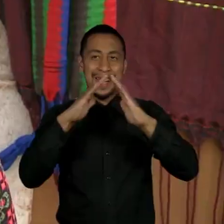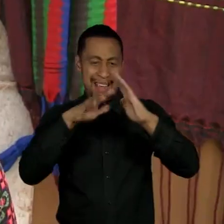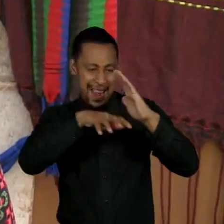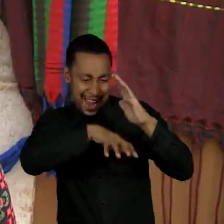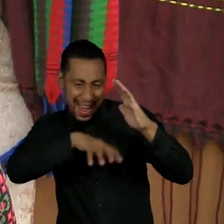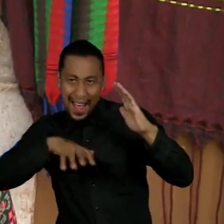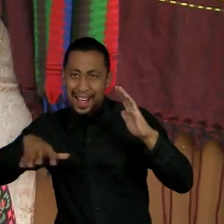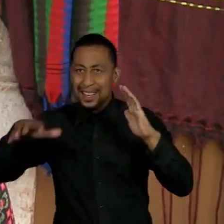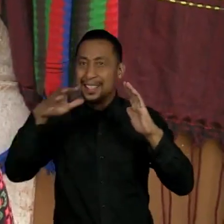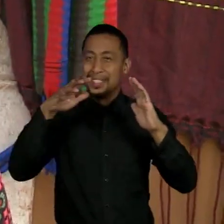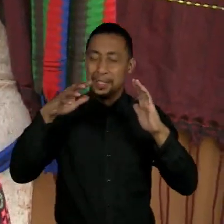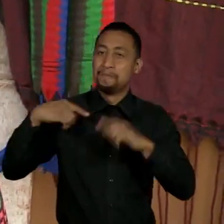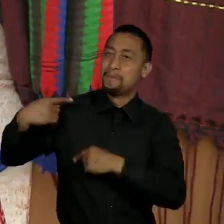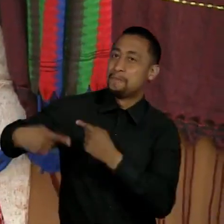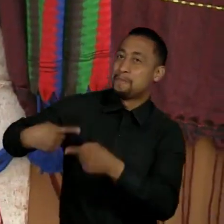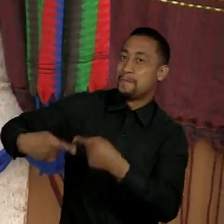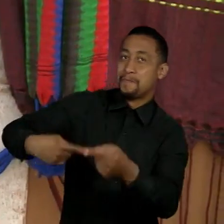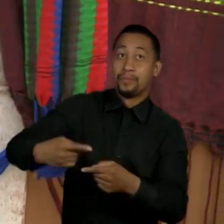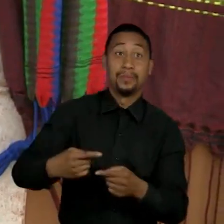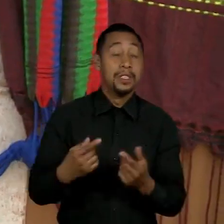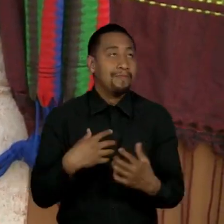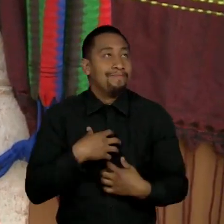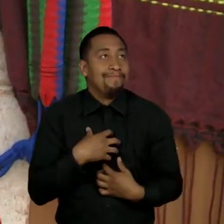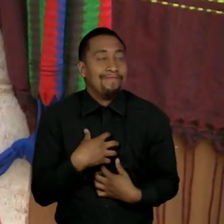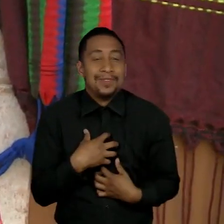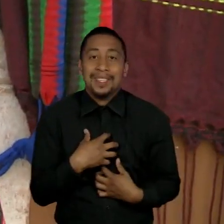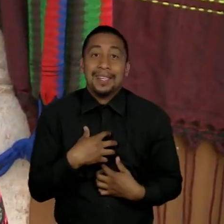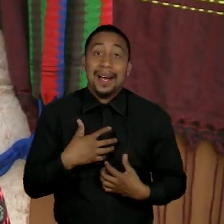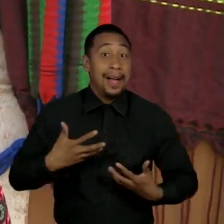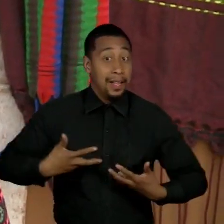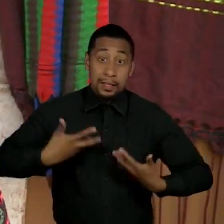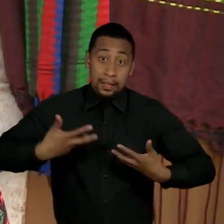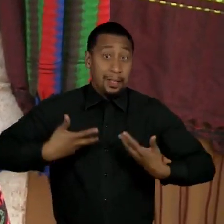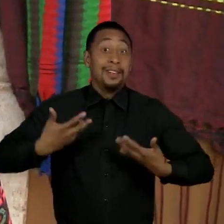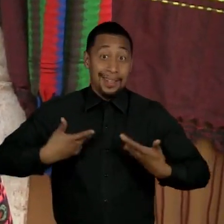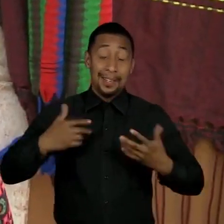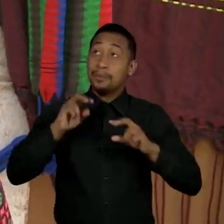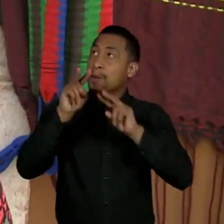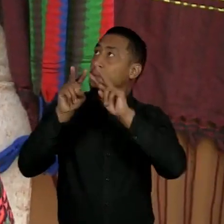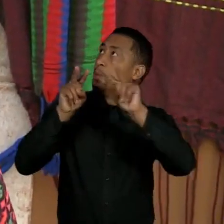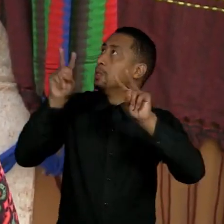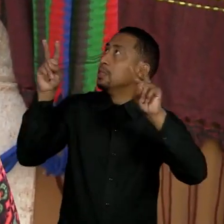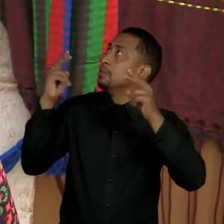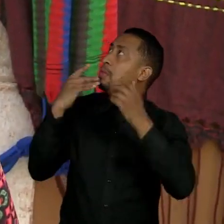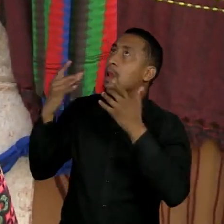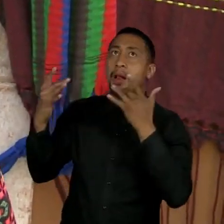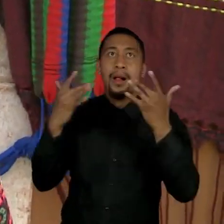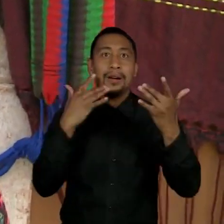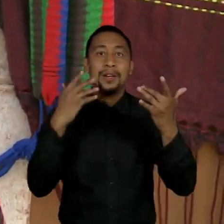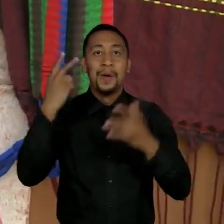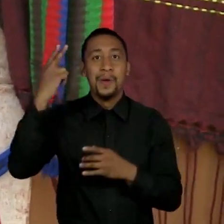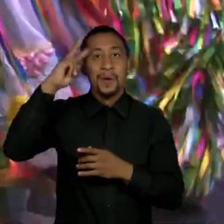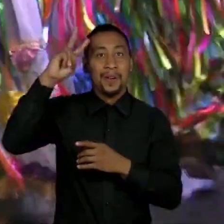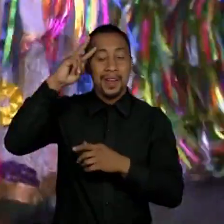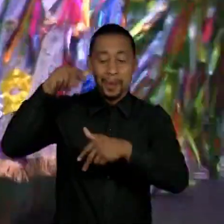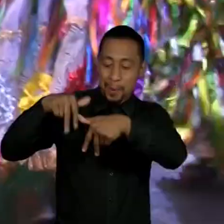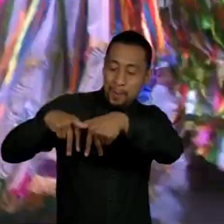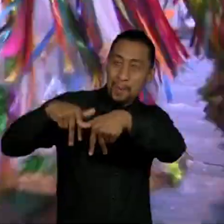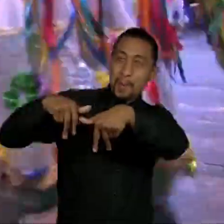uma alegria, né? Essas cores vibrantes traz para nós, assim, a recordação dos nossos